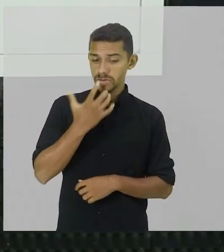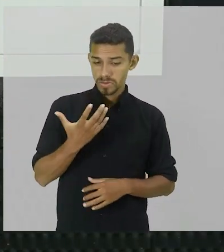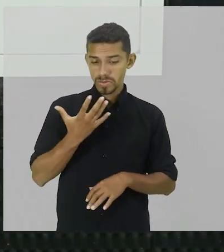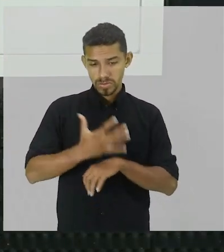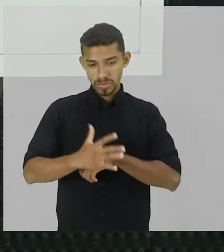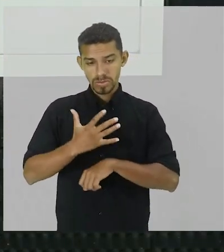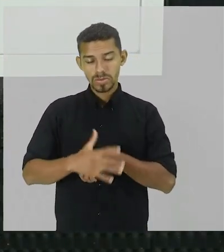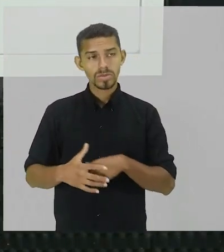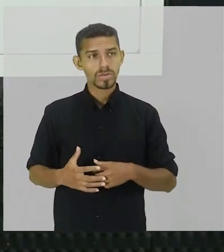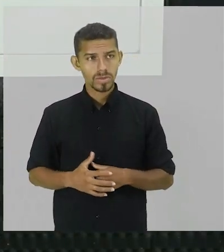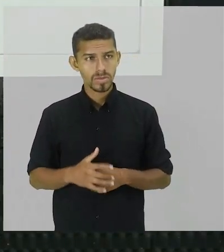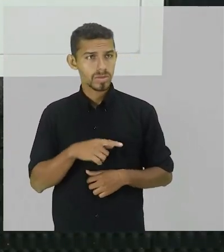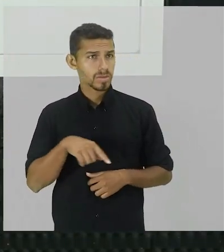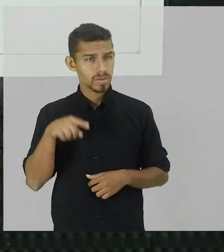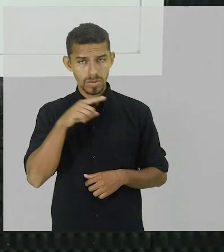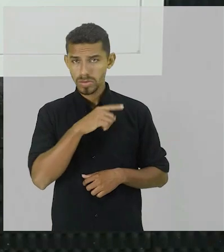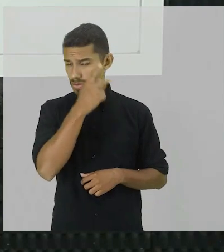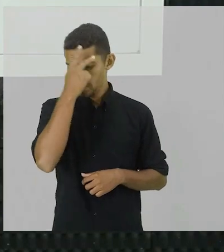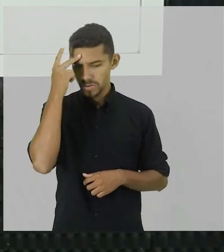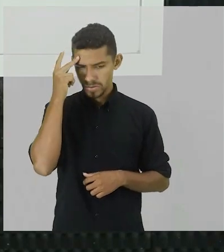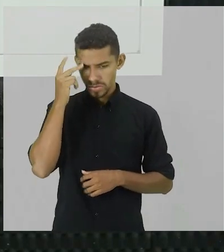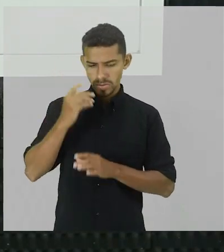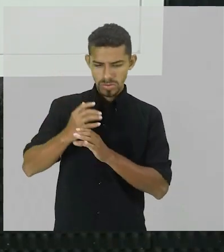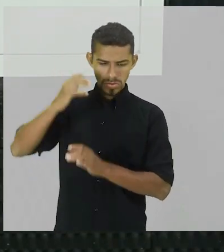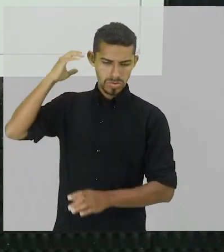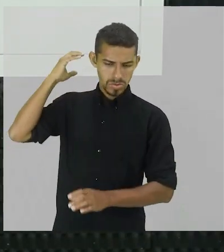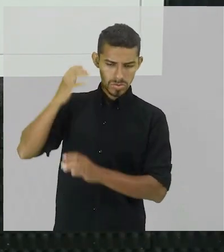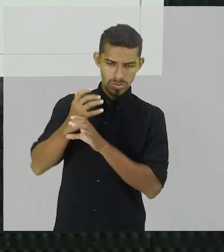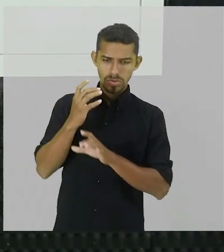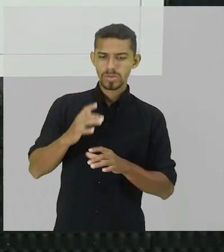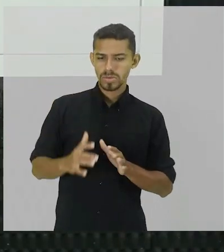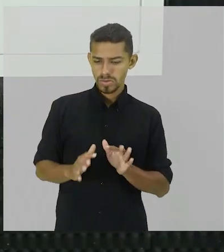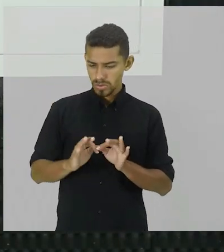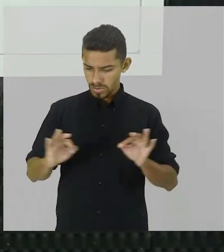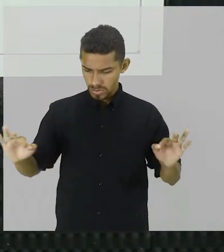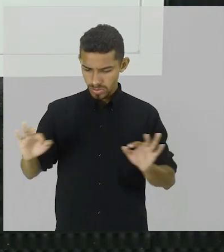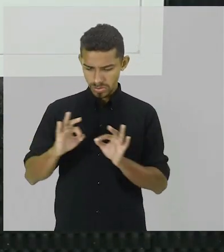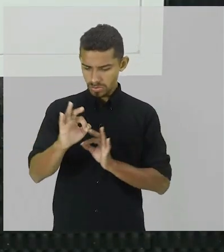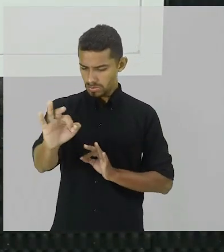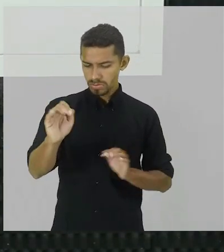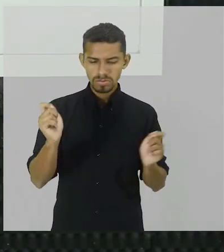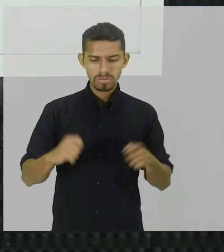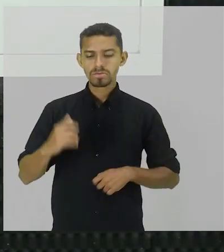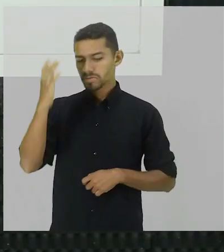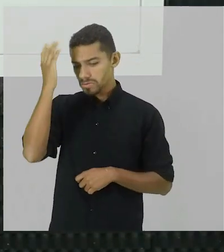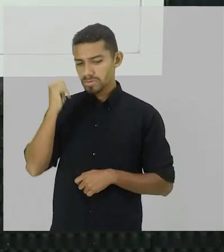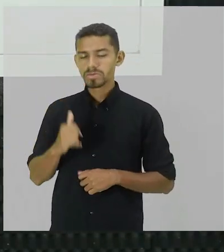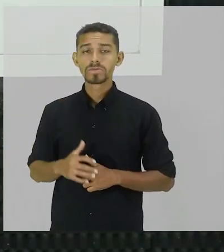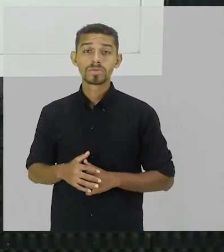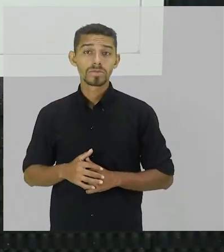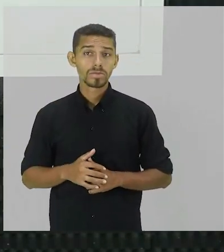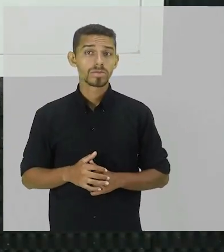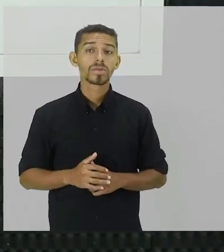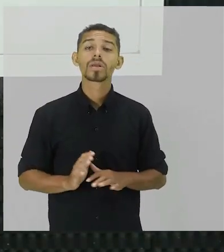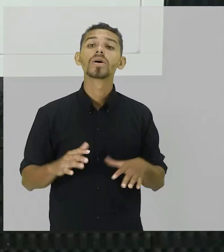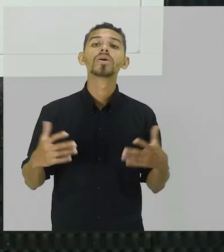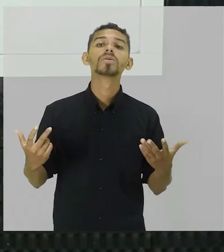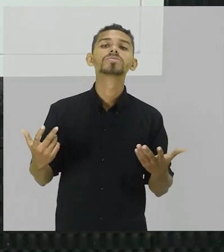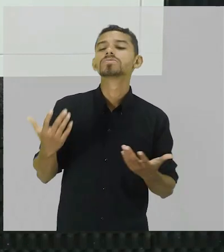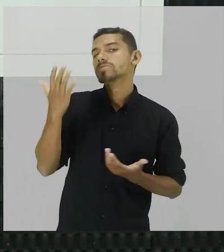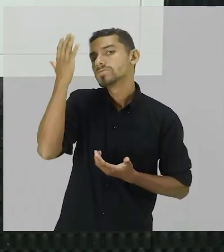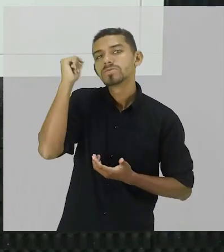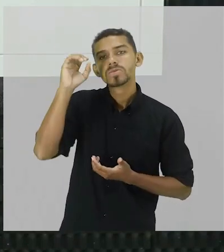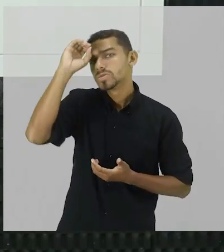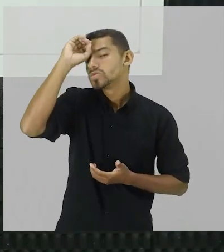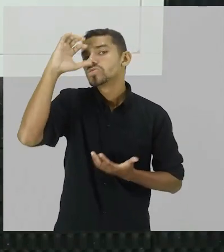prática, né? Quem trabalha com engenharia, com dimensionamento, tem que saber fazer isso, porque qual é o erro se a pessoa não saber fazer